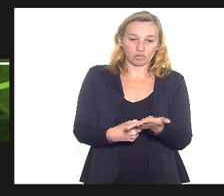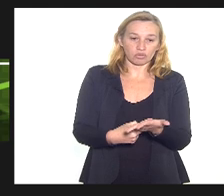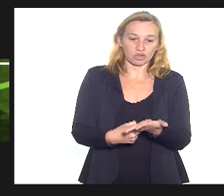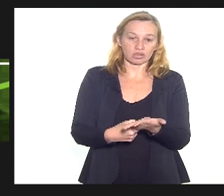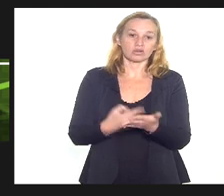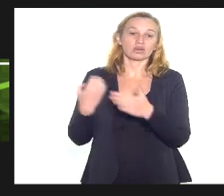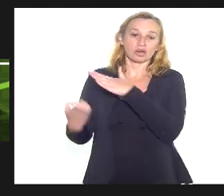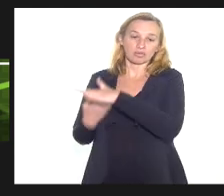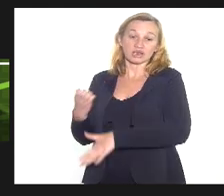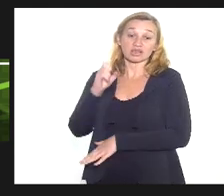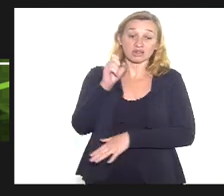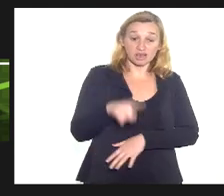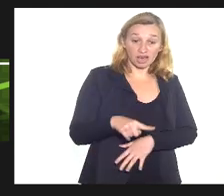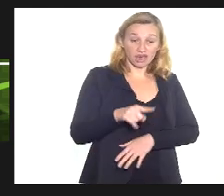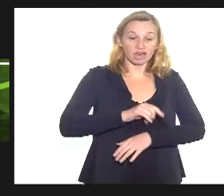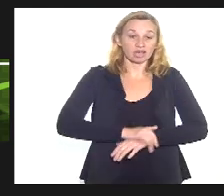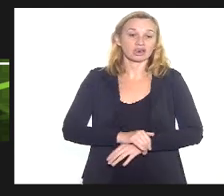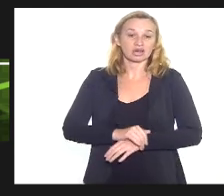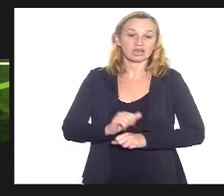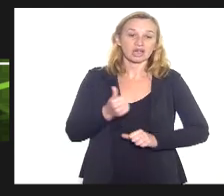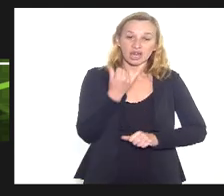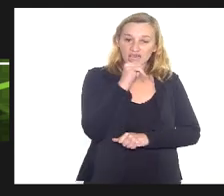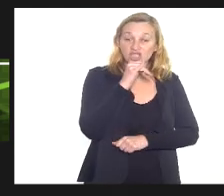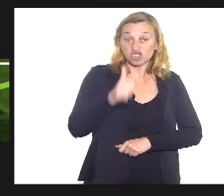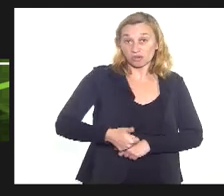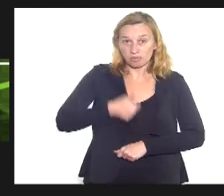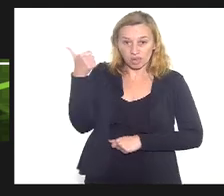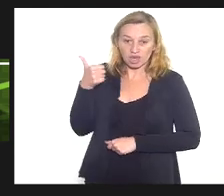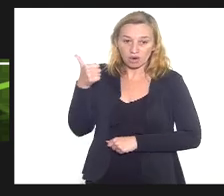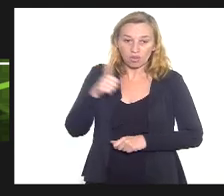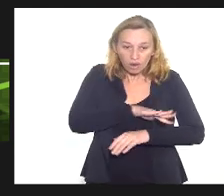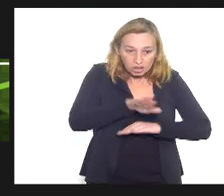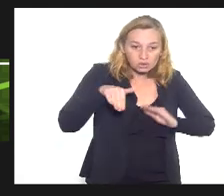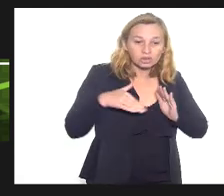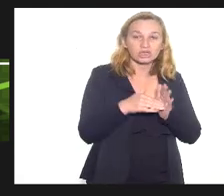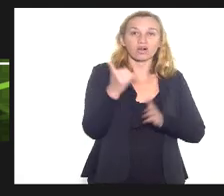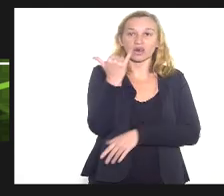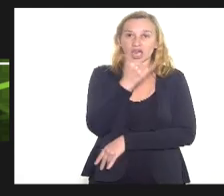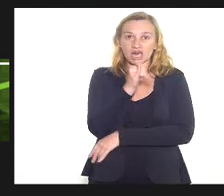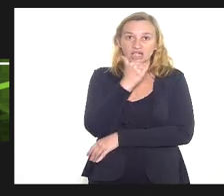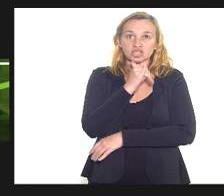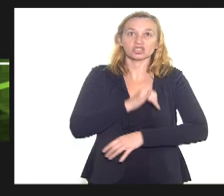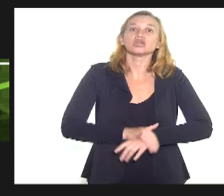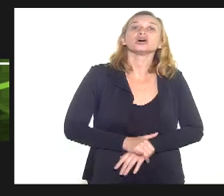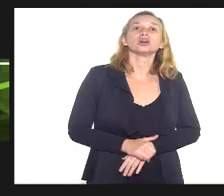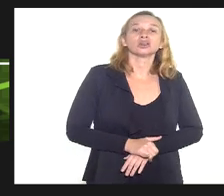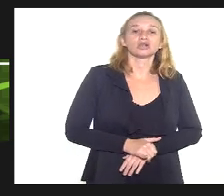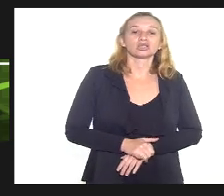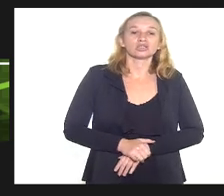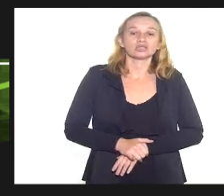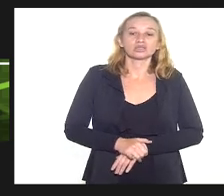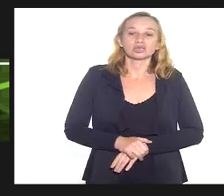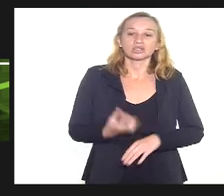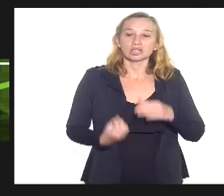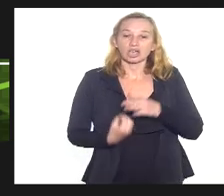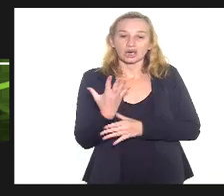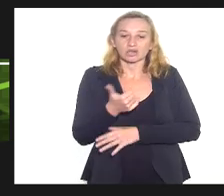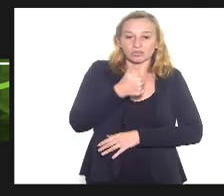empresa, que é uma energia melhor. A Total Energy nasceu